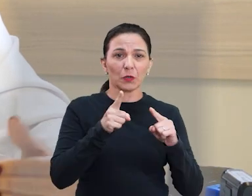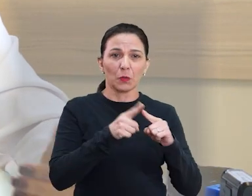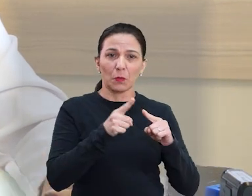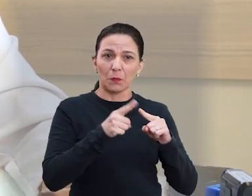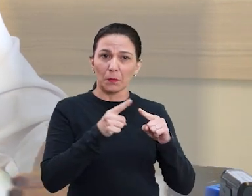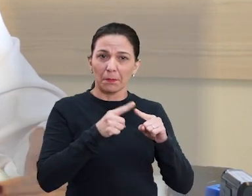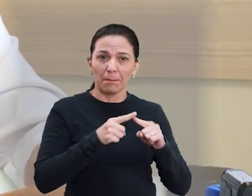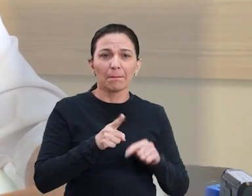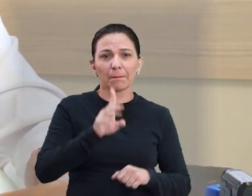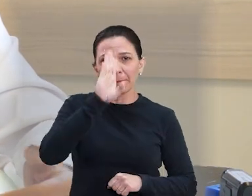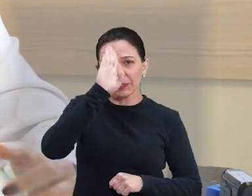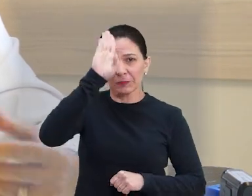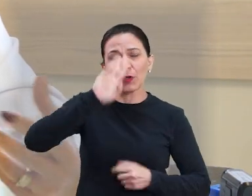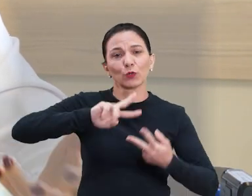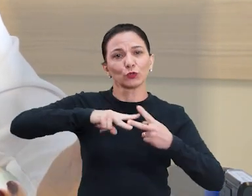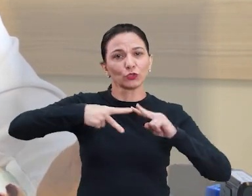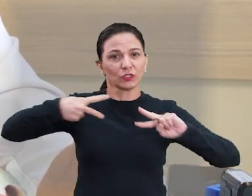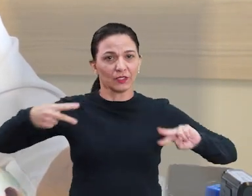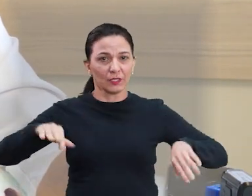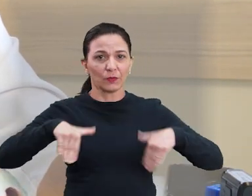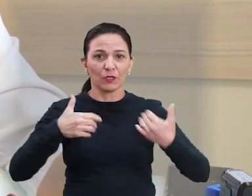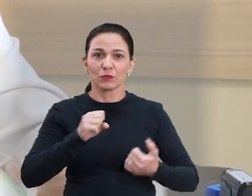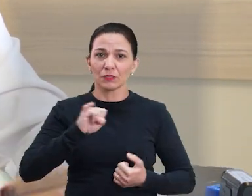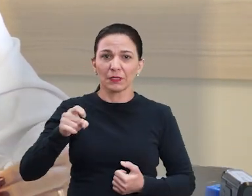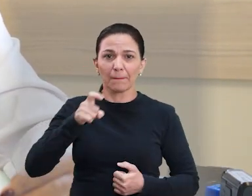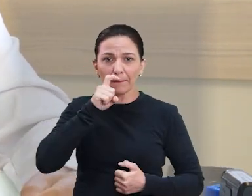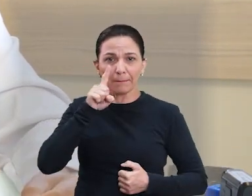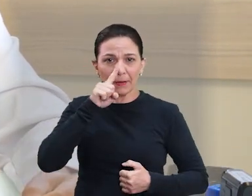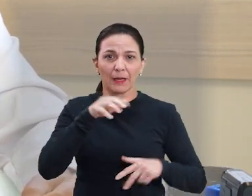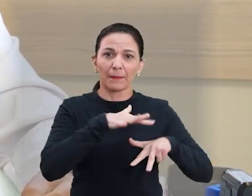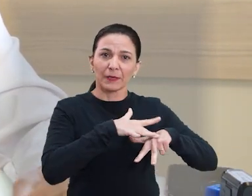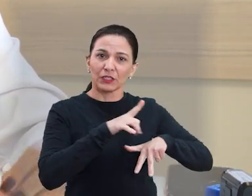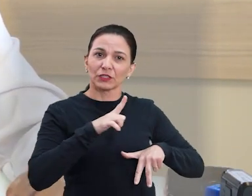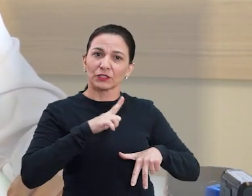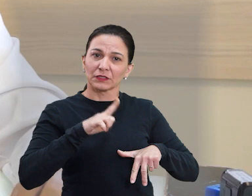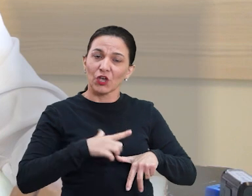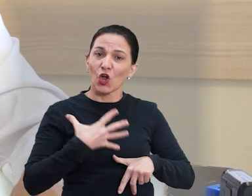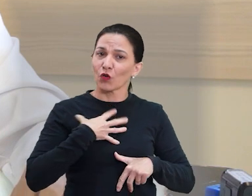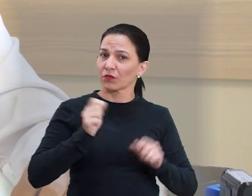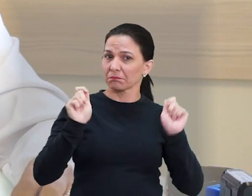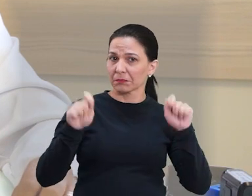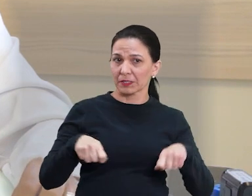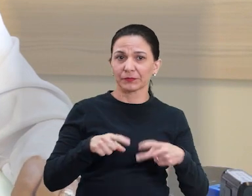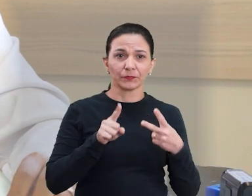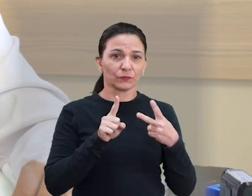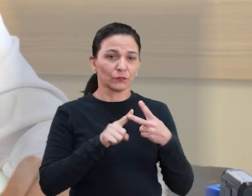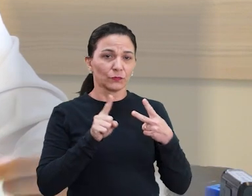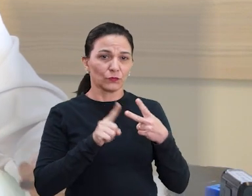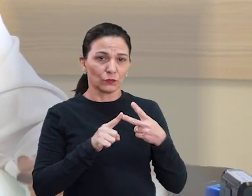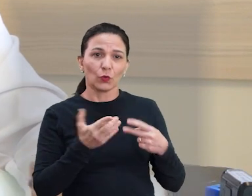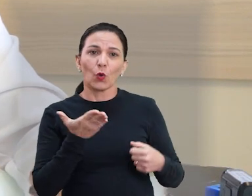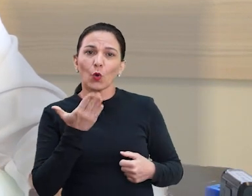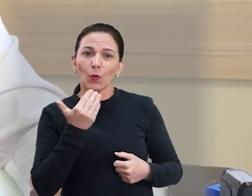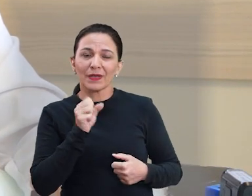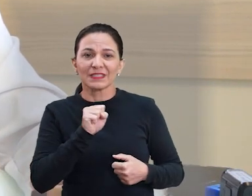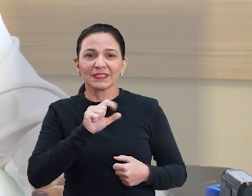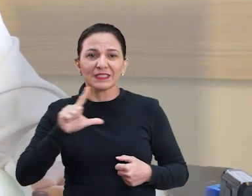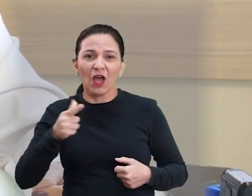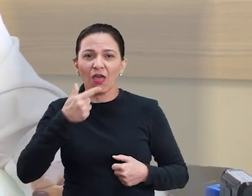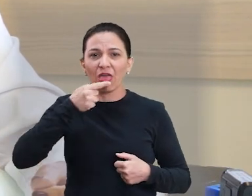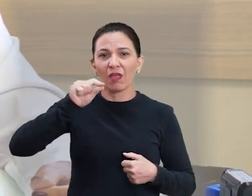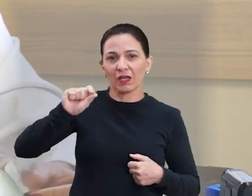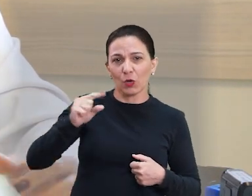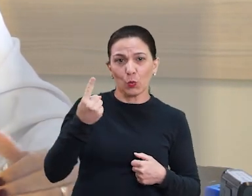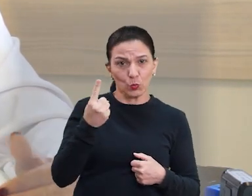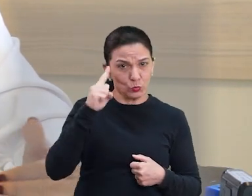Então temos pais e mães aí que tem pressão alta depois disso o maior fator de risco na verdade é o autoconsumo de